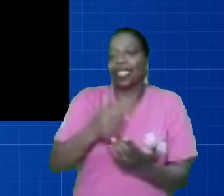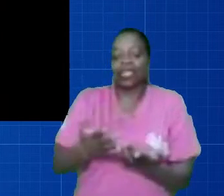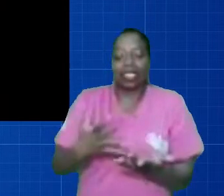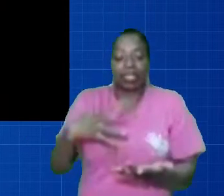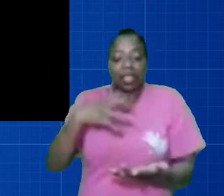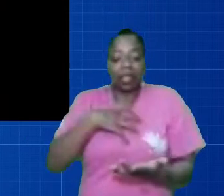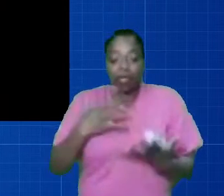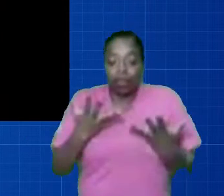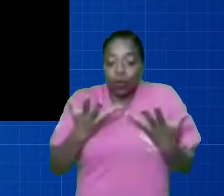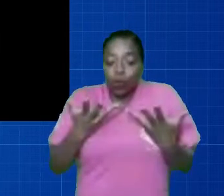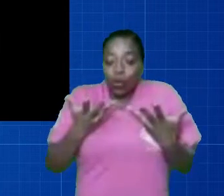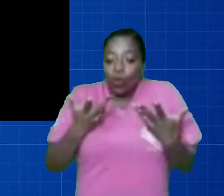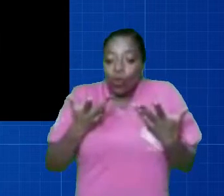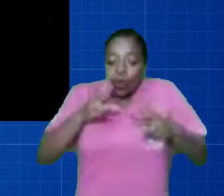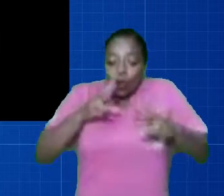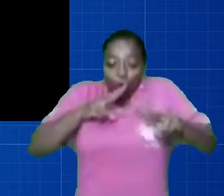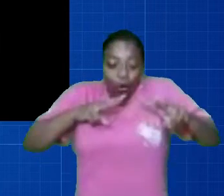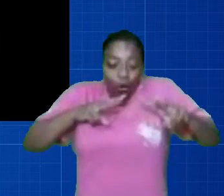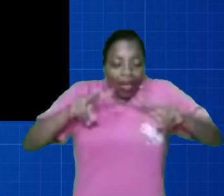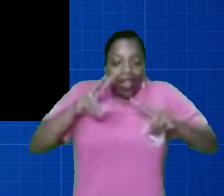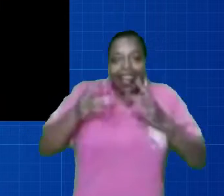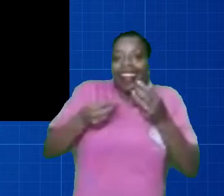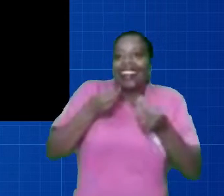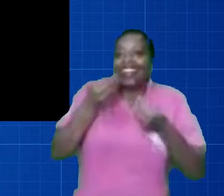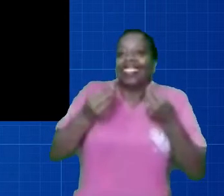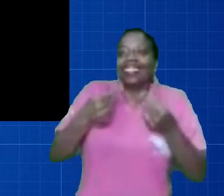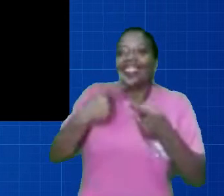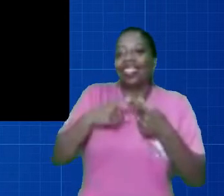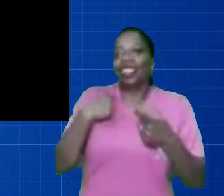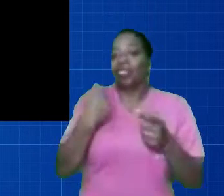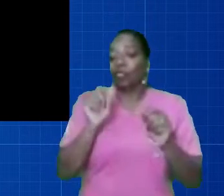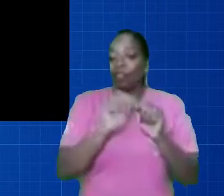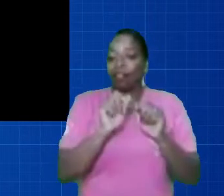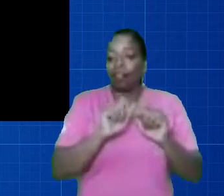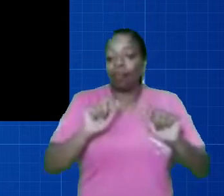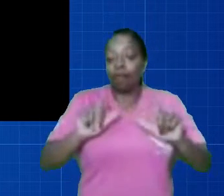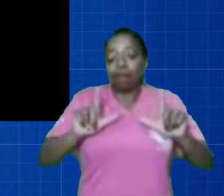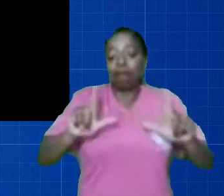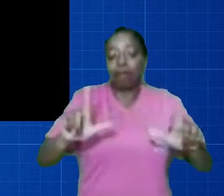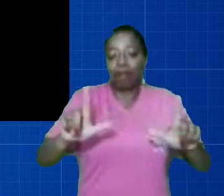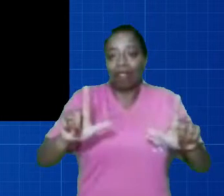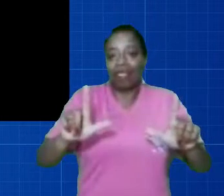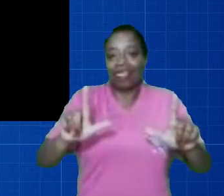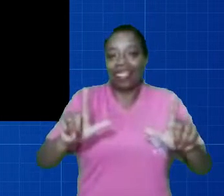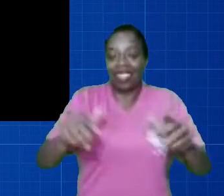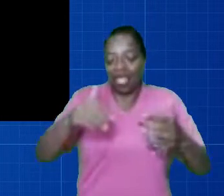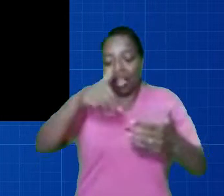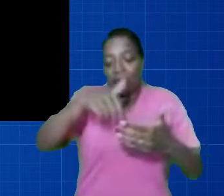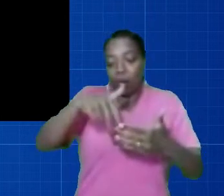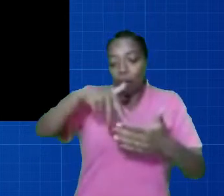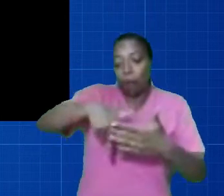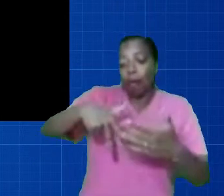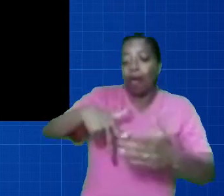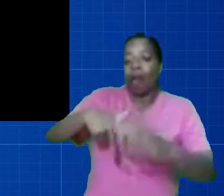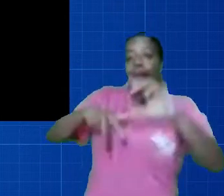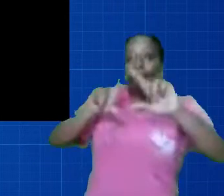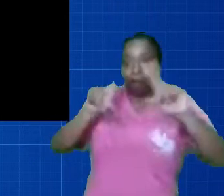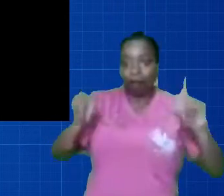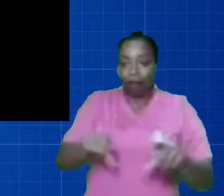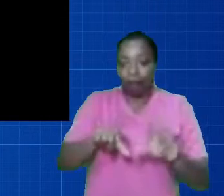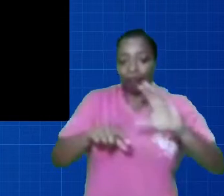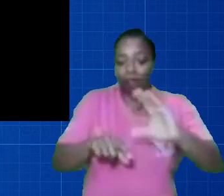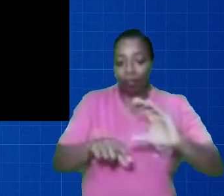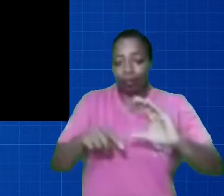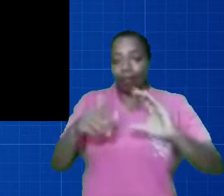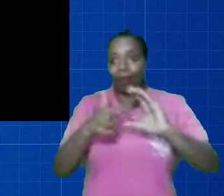moldura para poder colocar o prato em pezinho, assim. Nossa, foi assim um trabalho que eu nunca esqueci, pela felicidade deles de ter